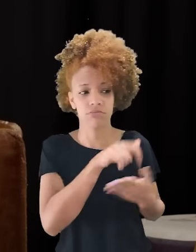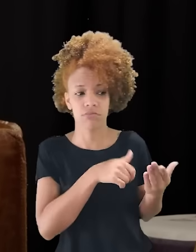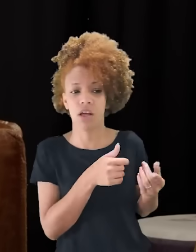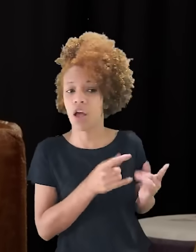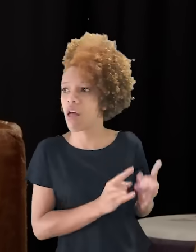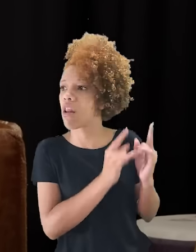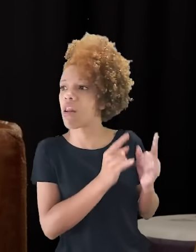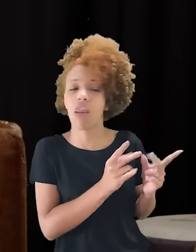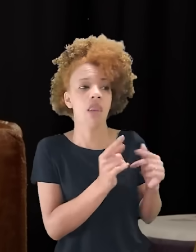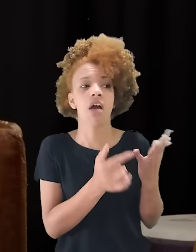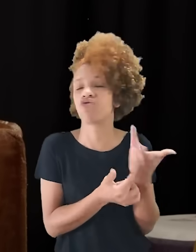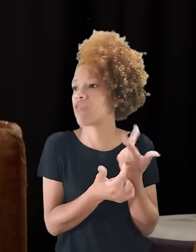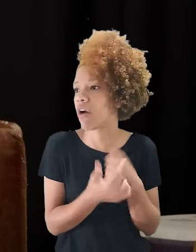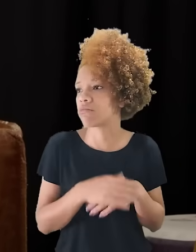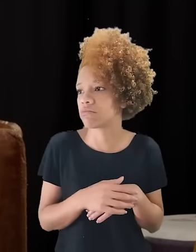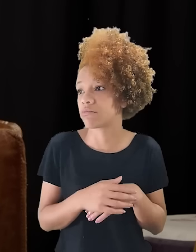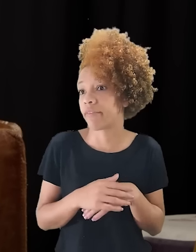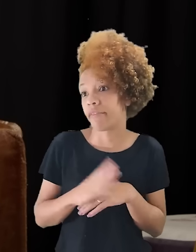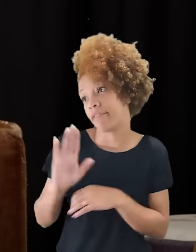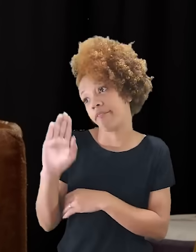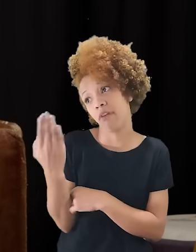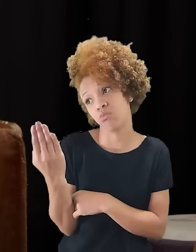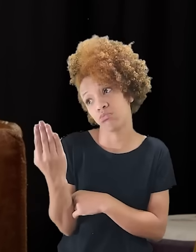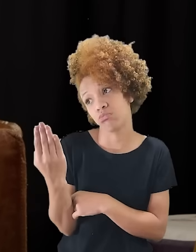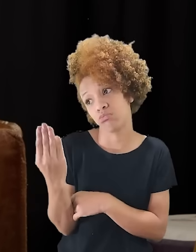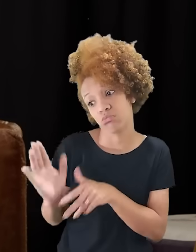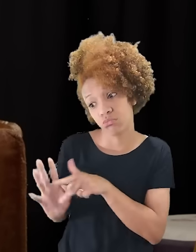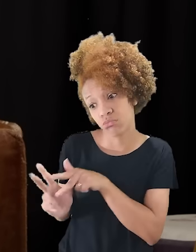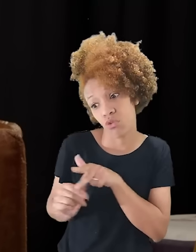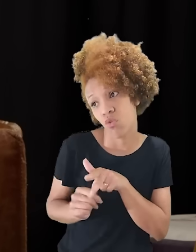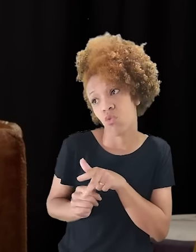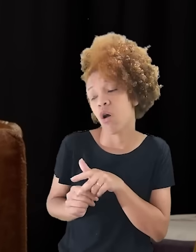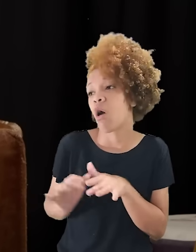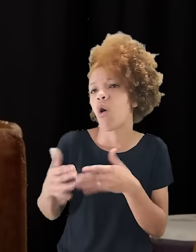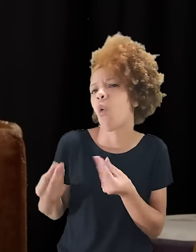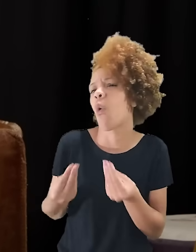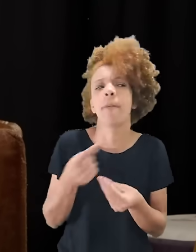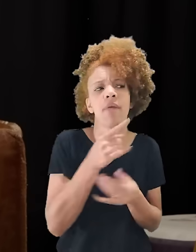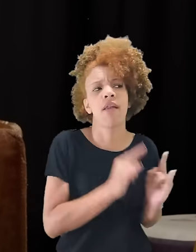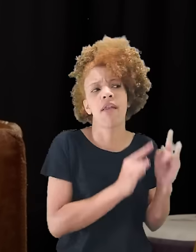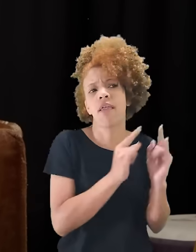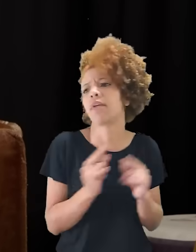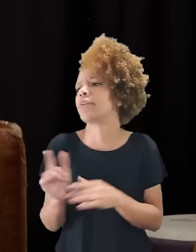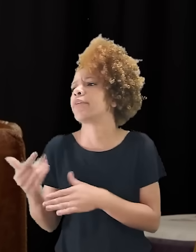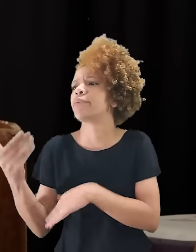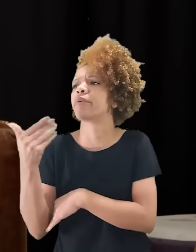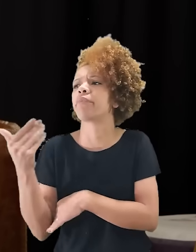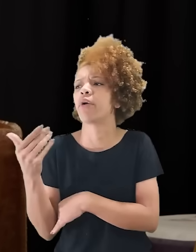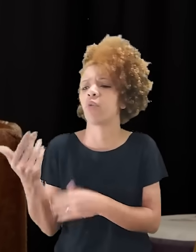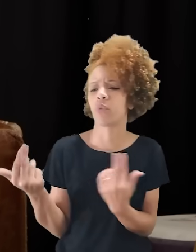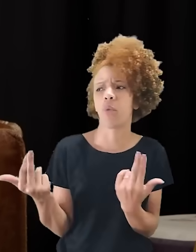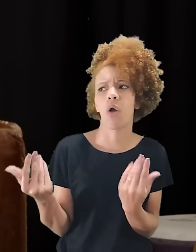tava passando na galeria Lafayete eles alegaram fraude tipo assim como que tá passando lá no hotel e ela tá passando na